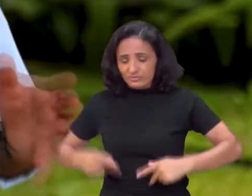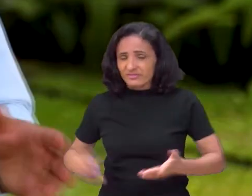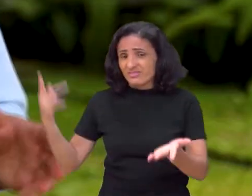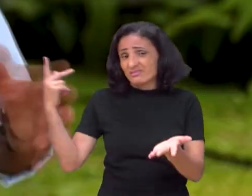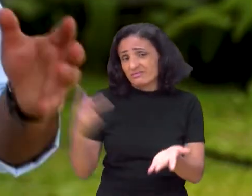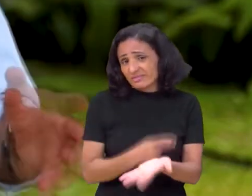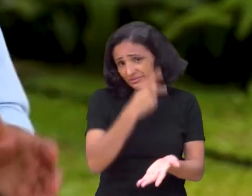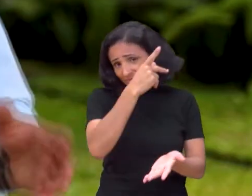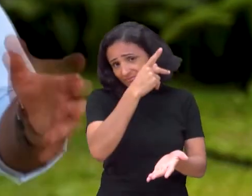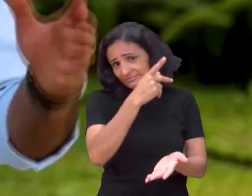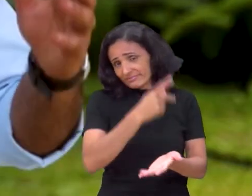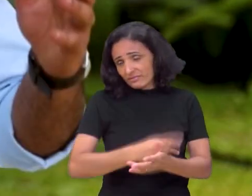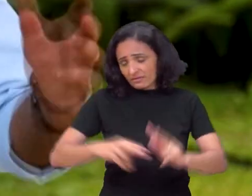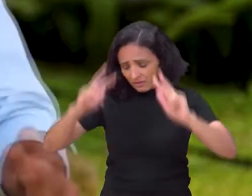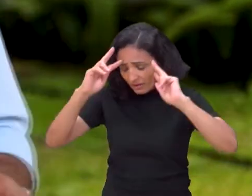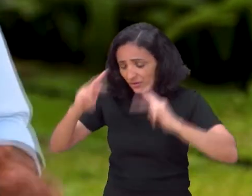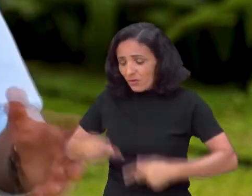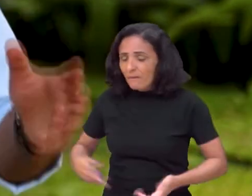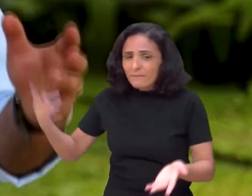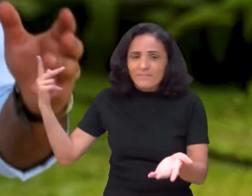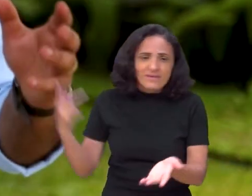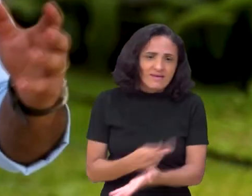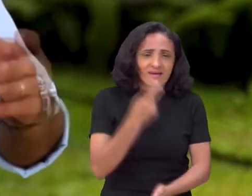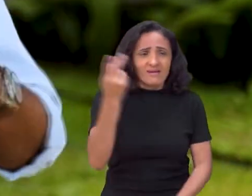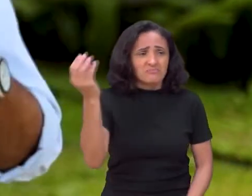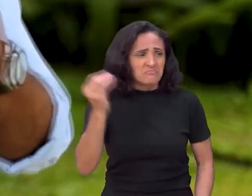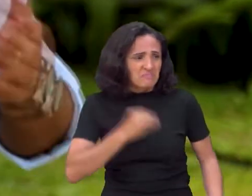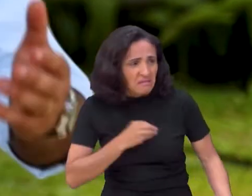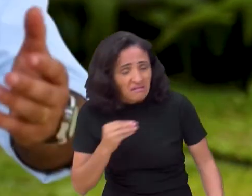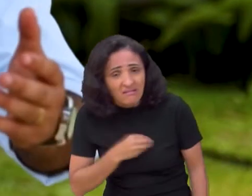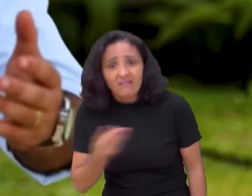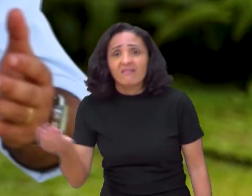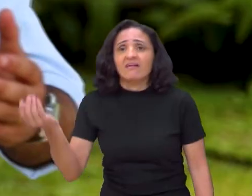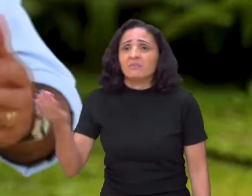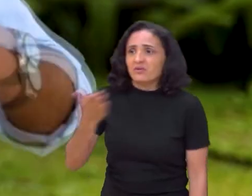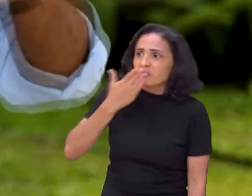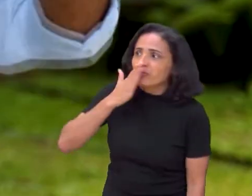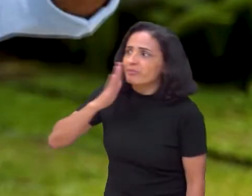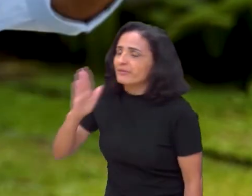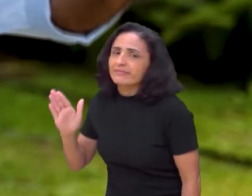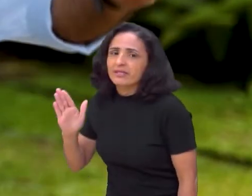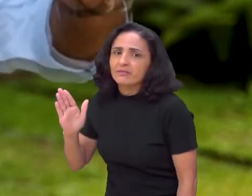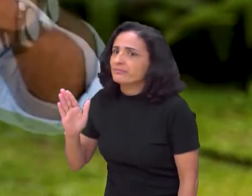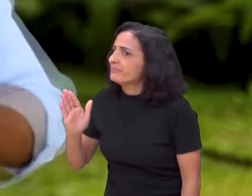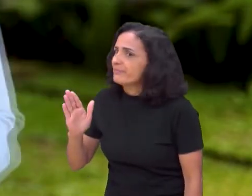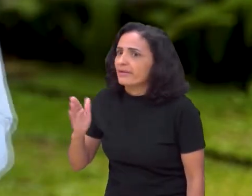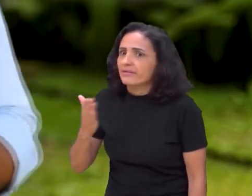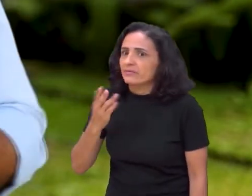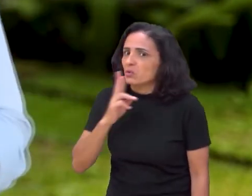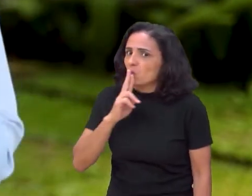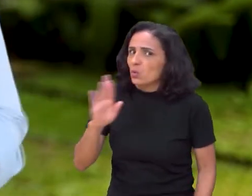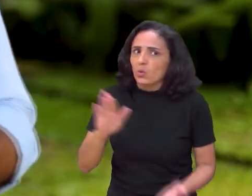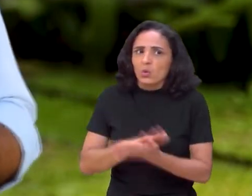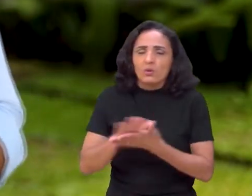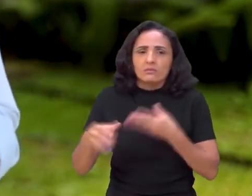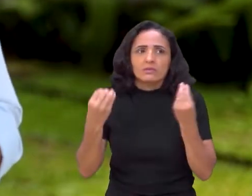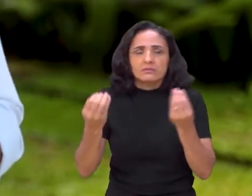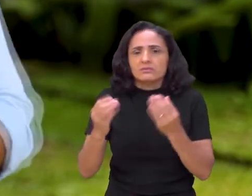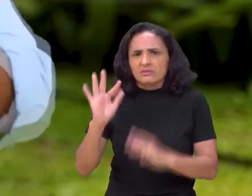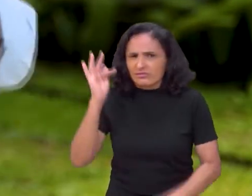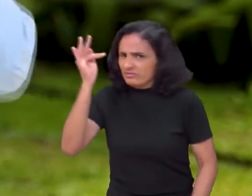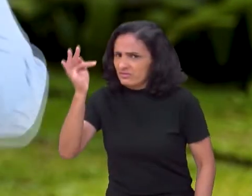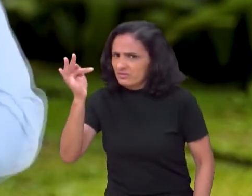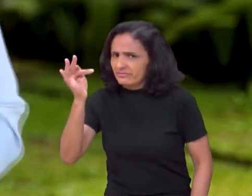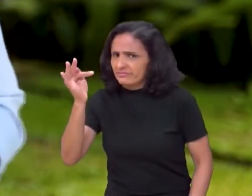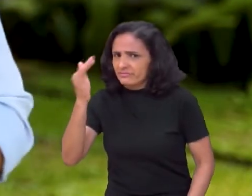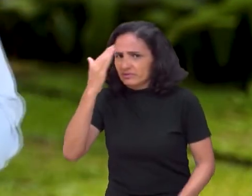nós falhamos, nós erramos, nós pecamos, nós prometemos Mas não sabemos o que irá acontecer daqui a 5 minutos.